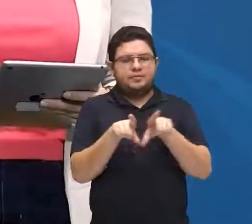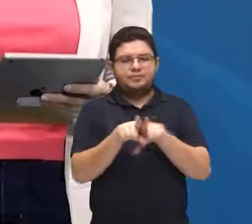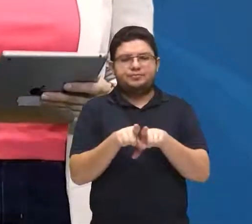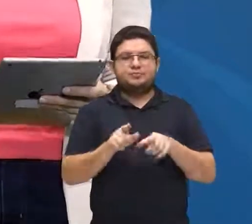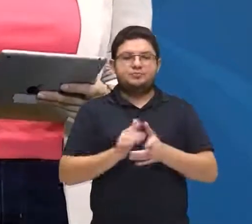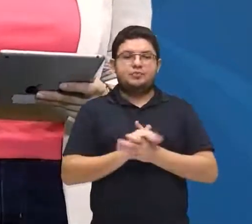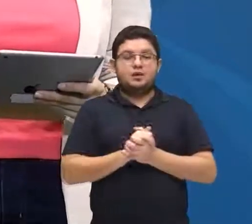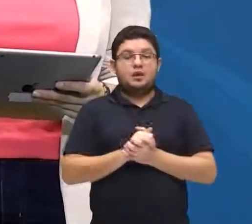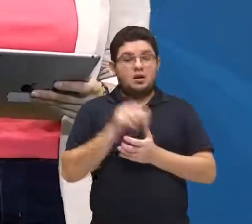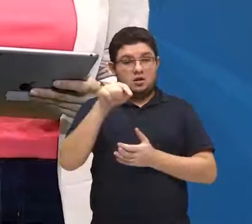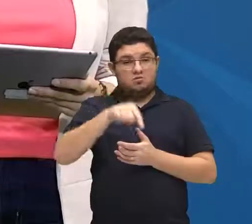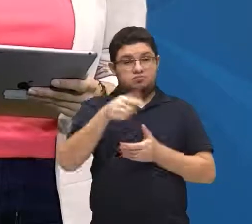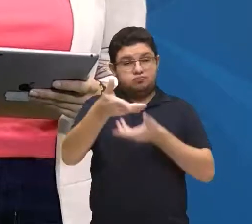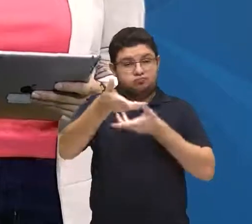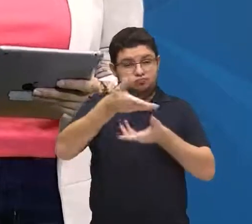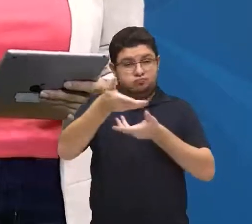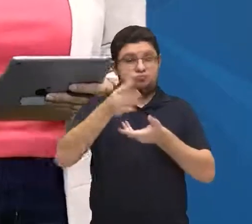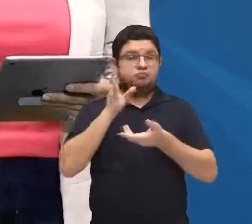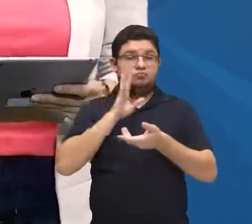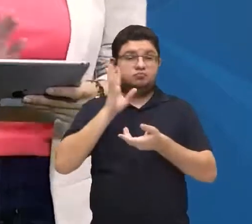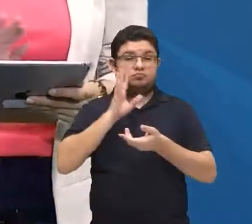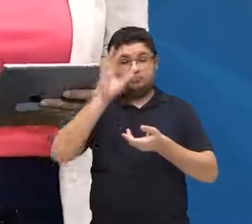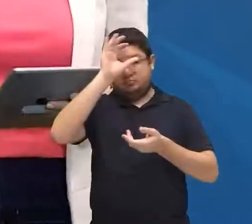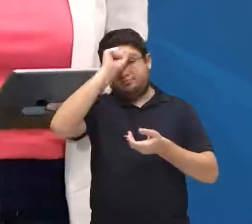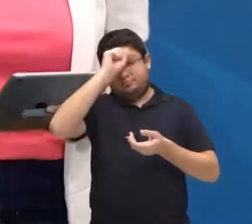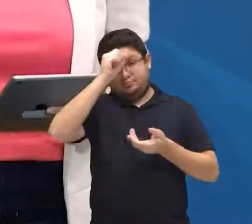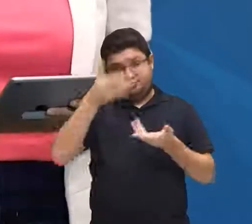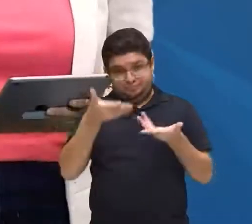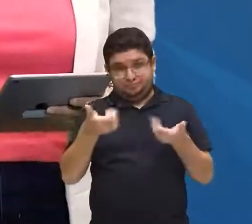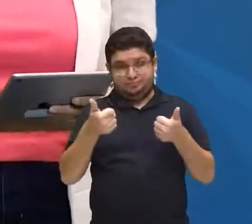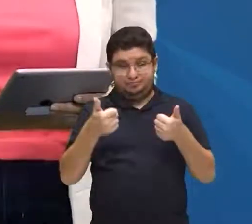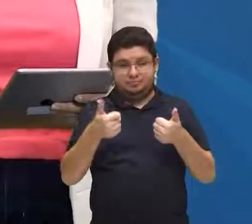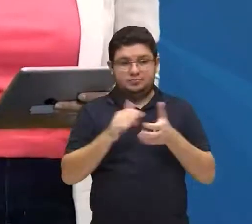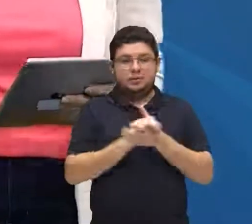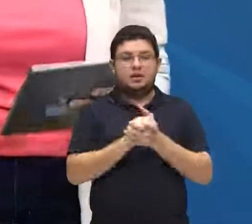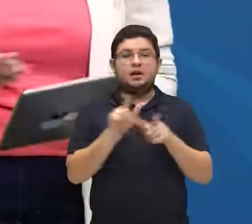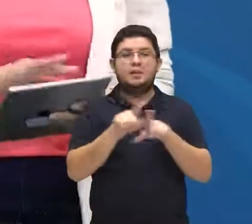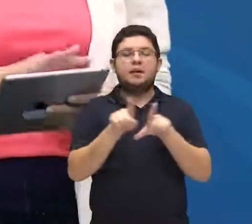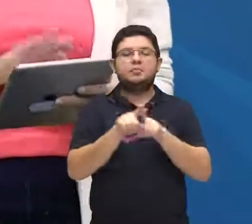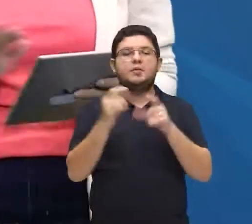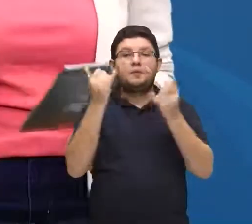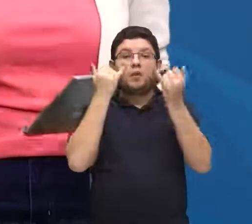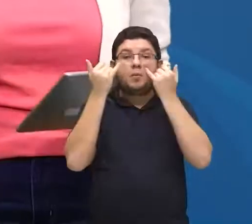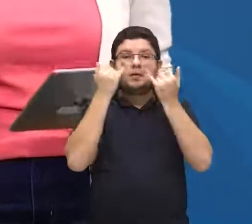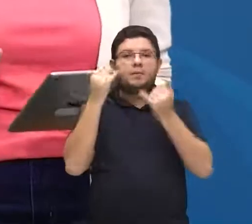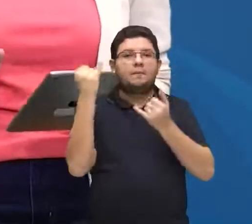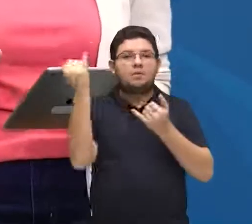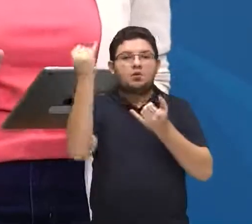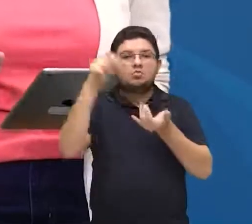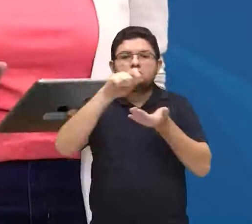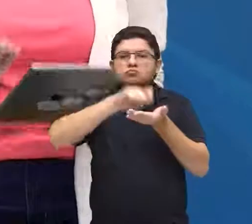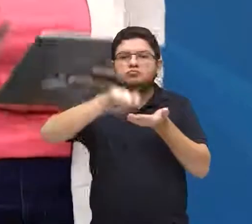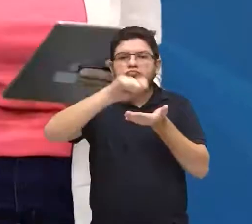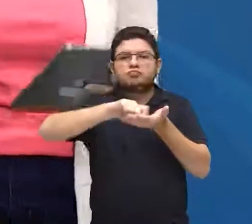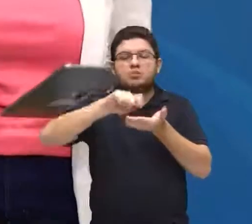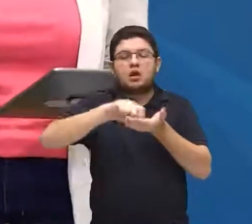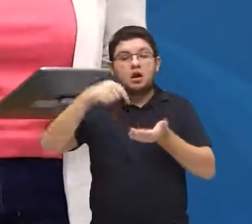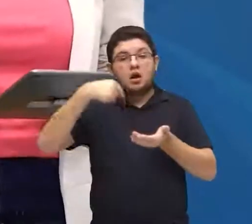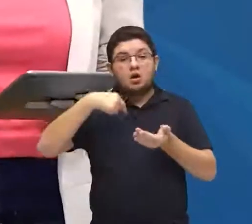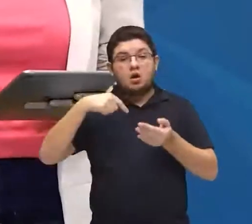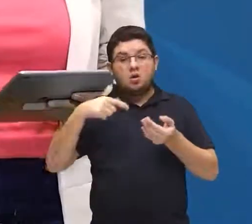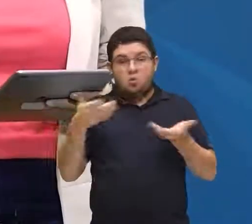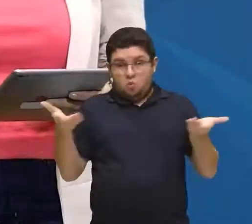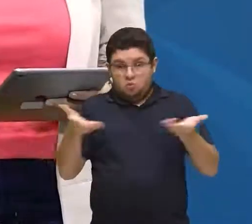tornar esse ambiente bem legal para a gente aprender, tá? Anotar as informações importantes. A gente vai falar de muita coisa aqui, mas será